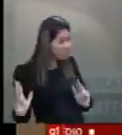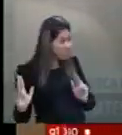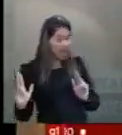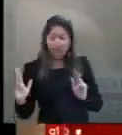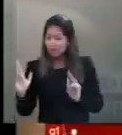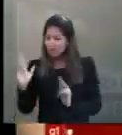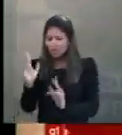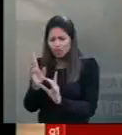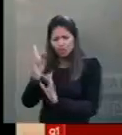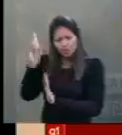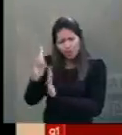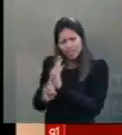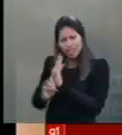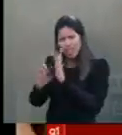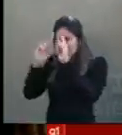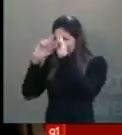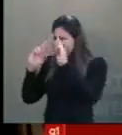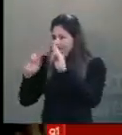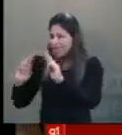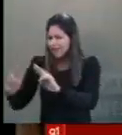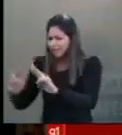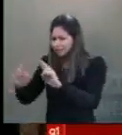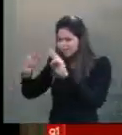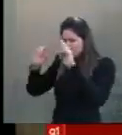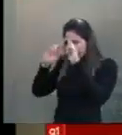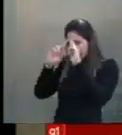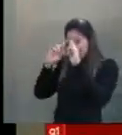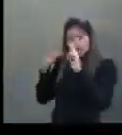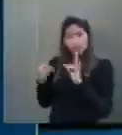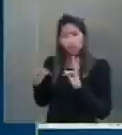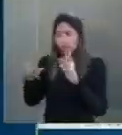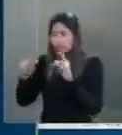respeito que todo mundo tem que ter comigo, tem que ter com você.